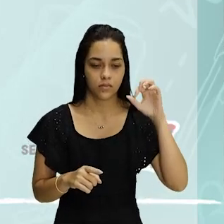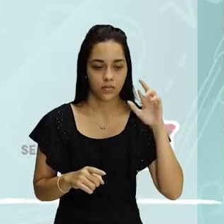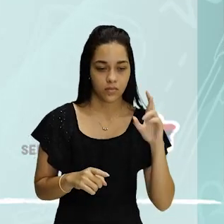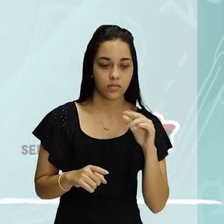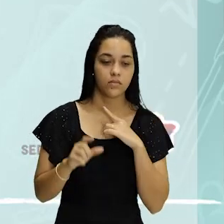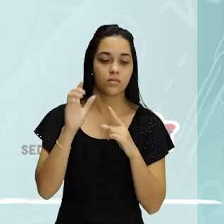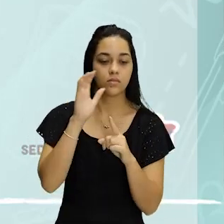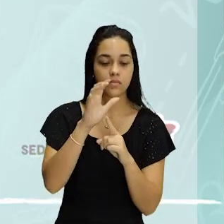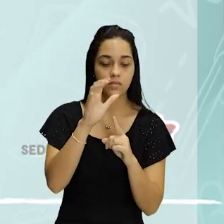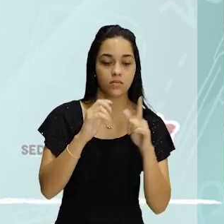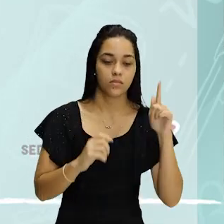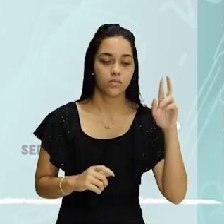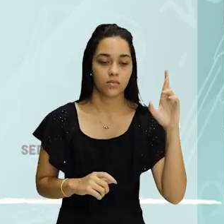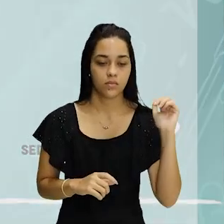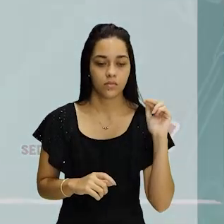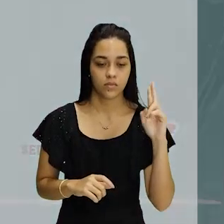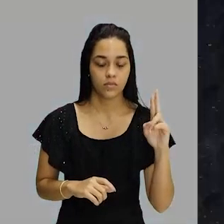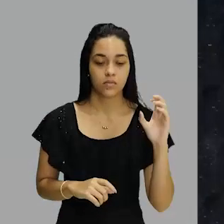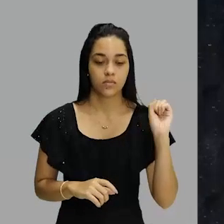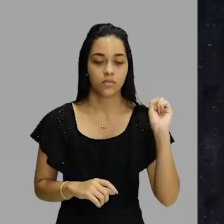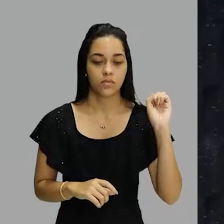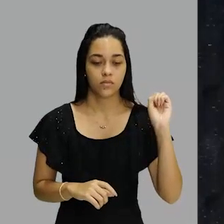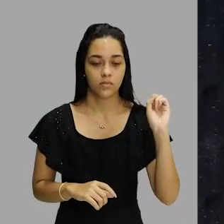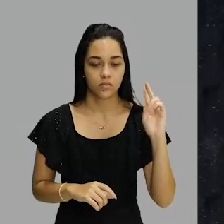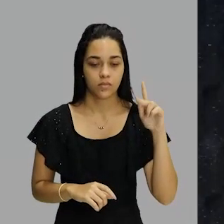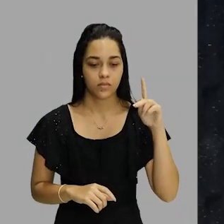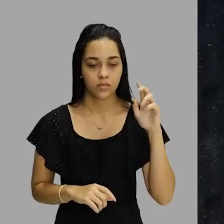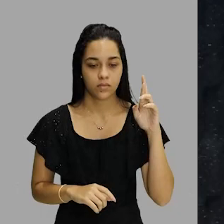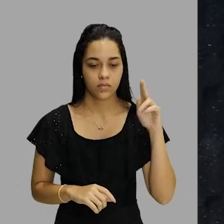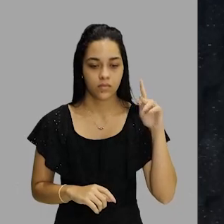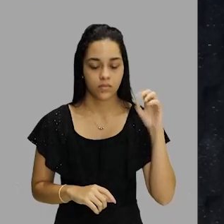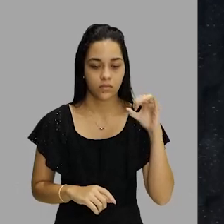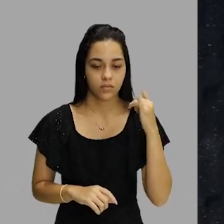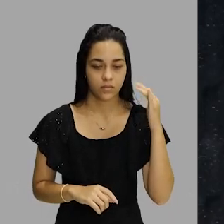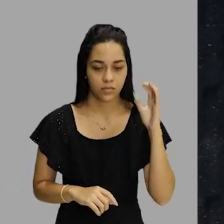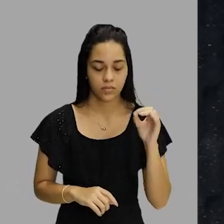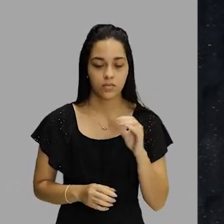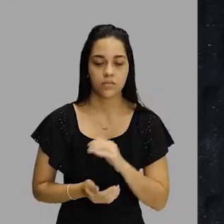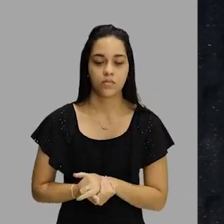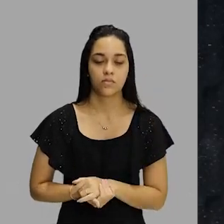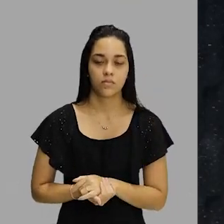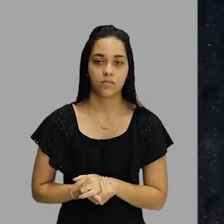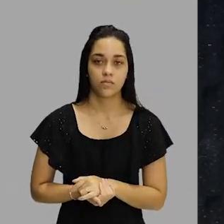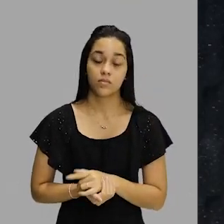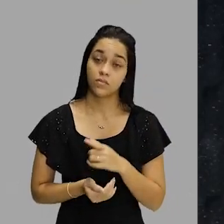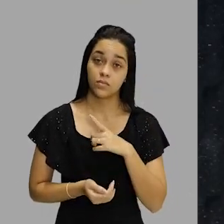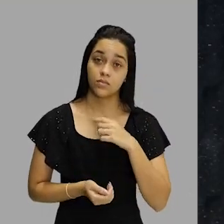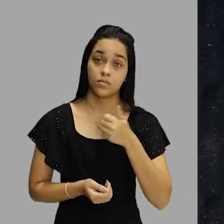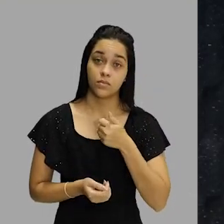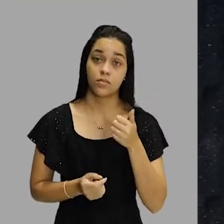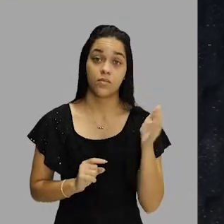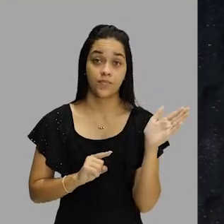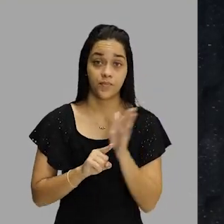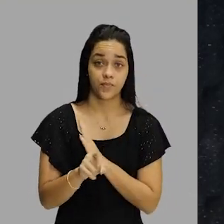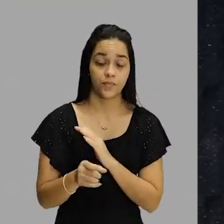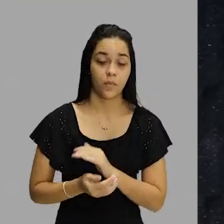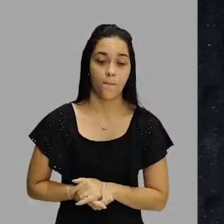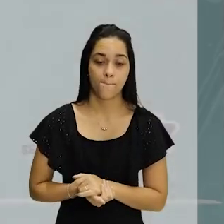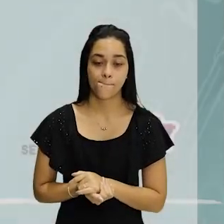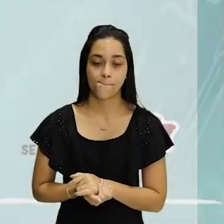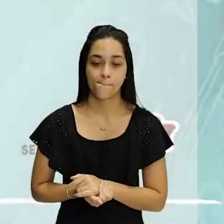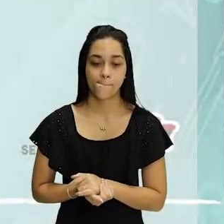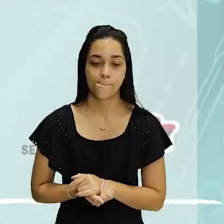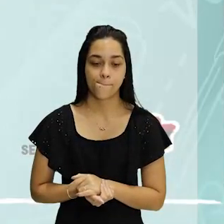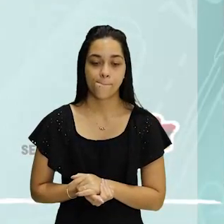sofre influência do grau de superposição desses filamentos. Então, essa foi a primeira informação que ele deu.